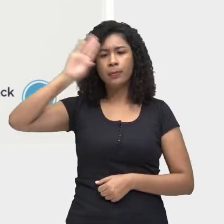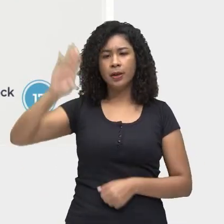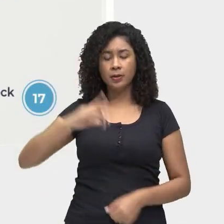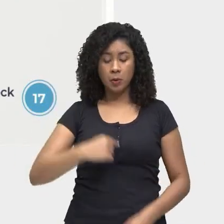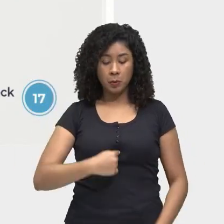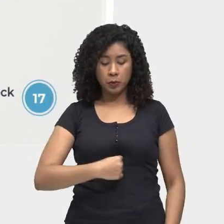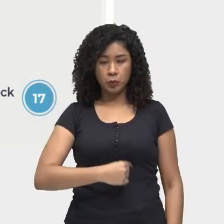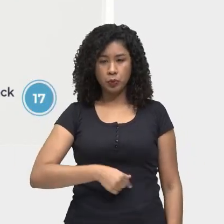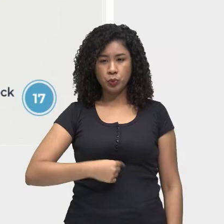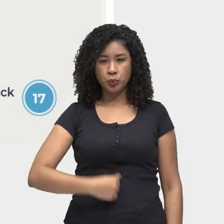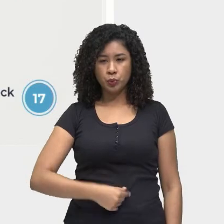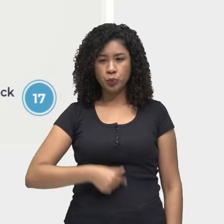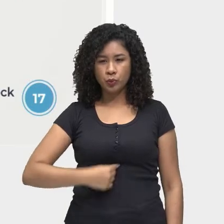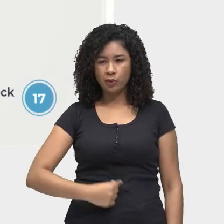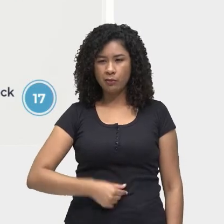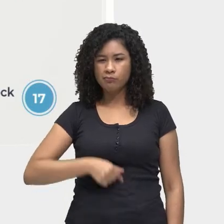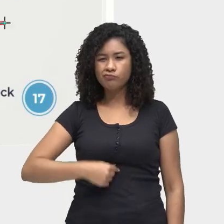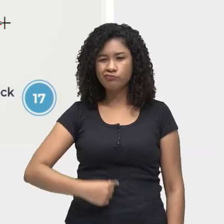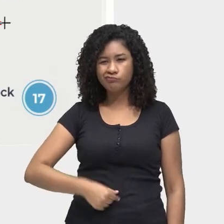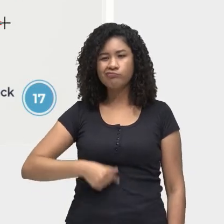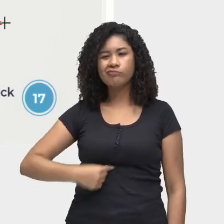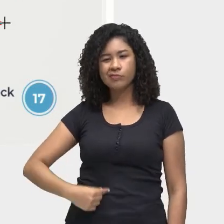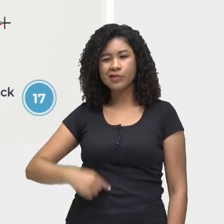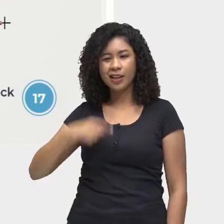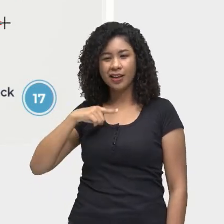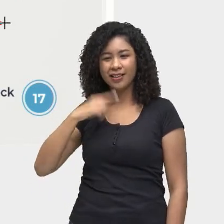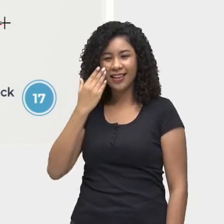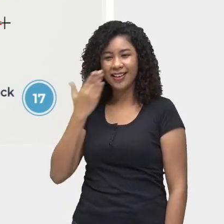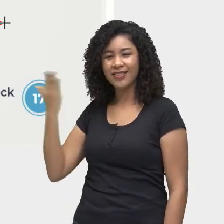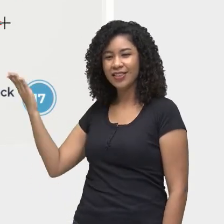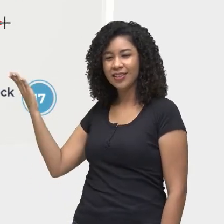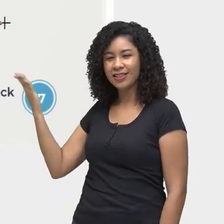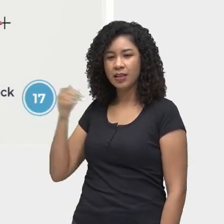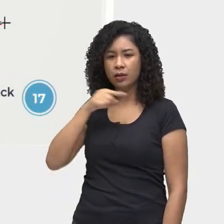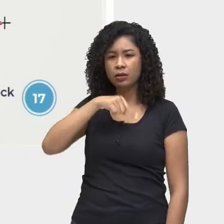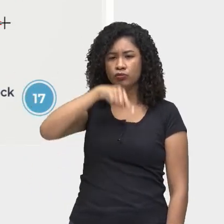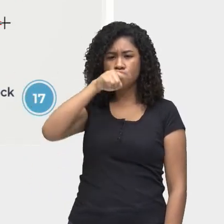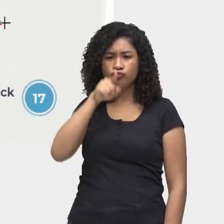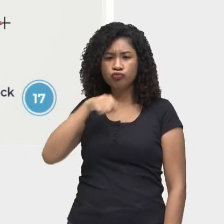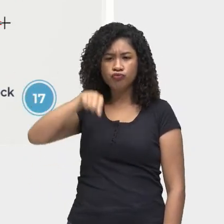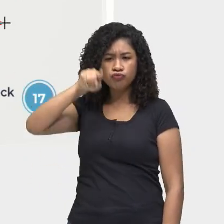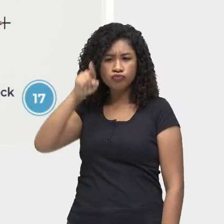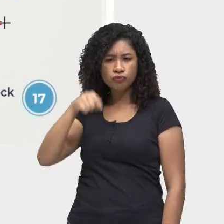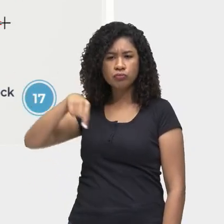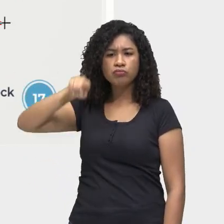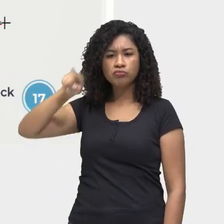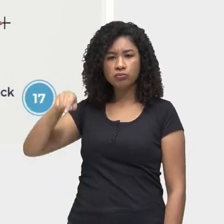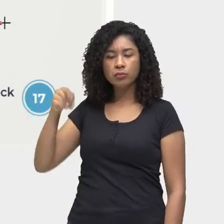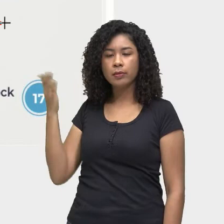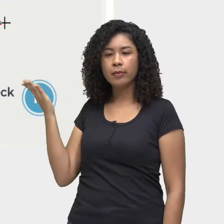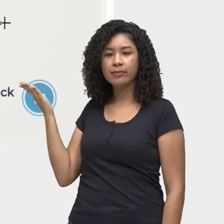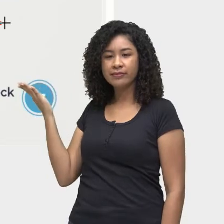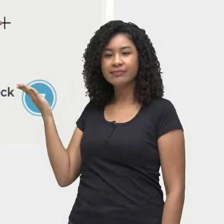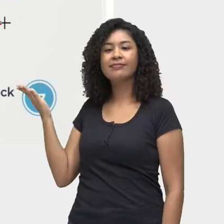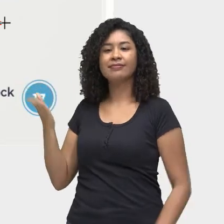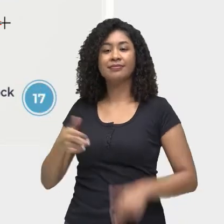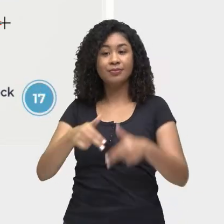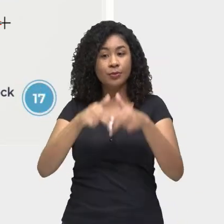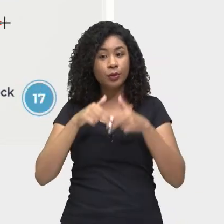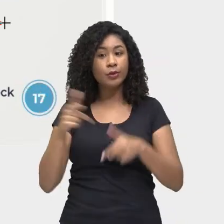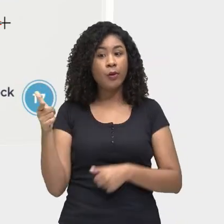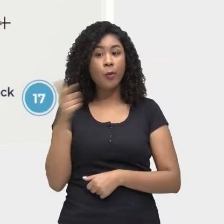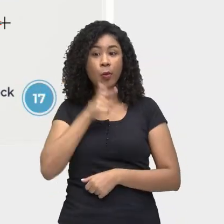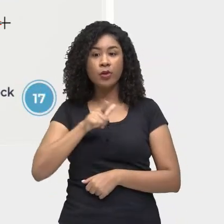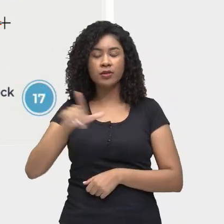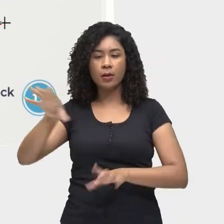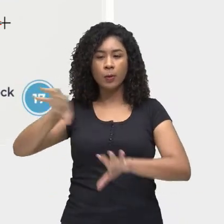por conta das microvilosidades que existem lá. Por isso que a maior parte da absorção dos nutrientes no nosso